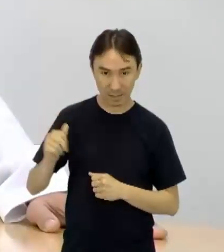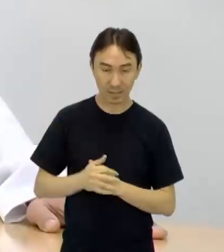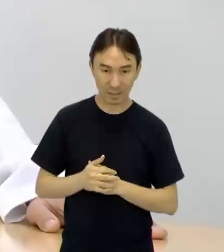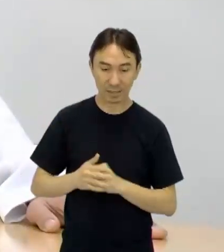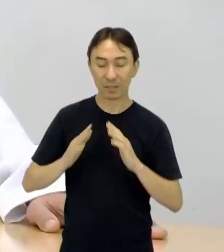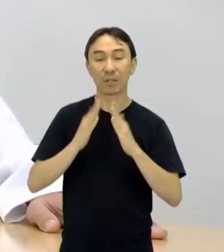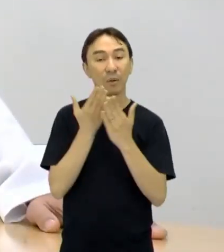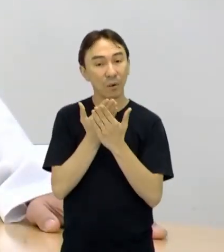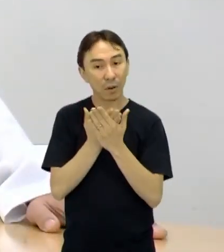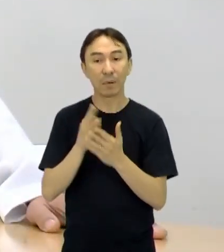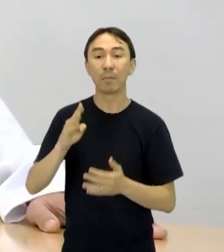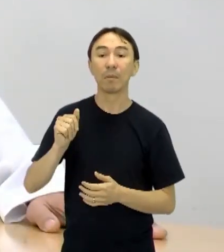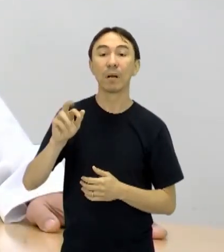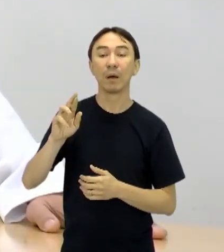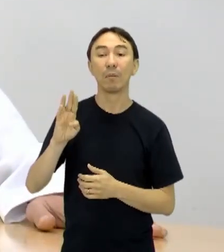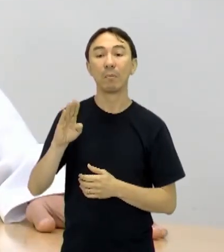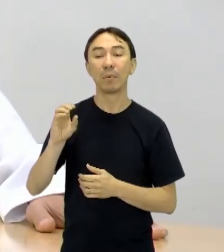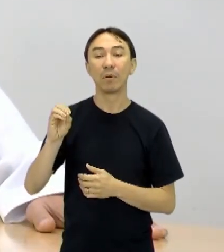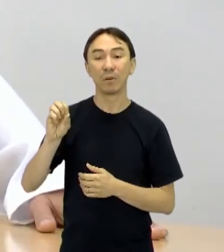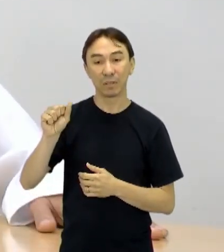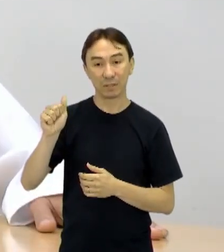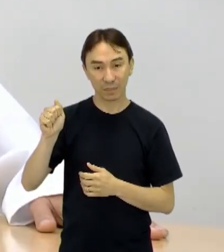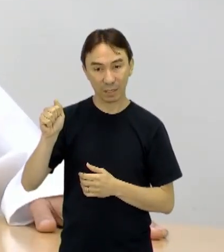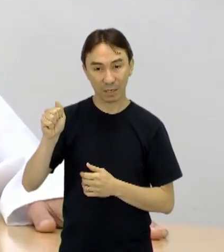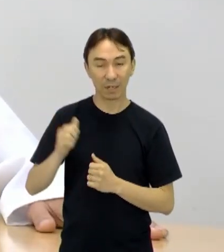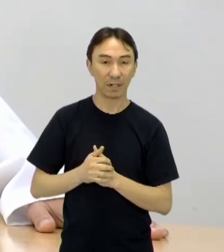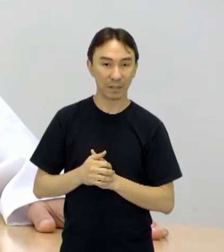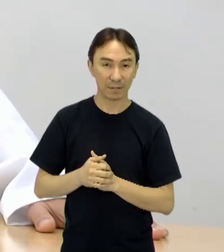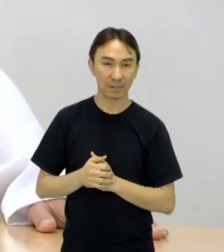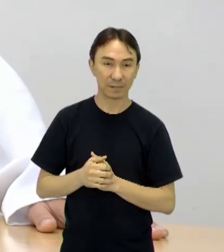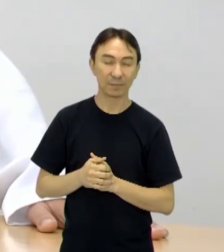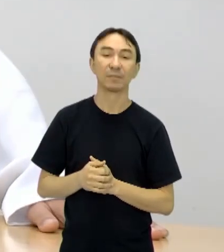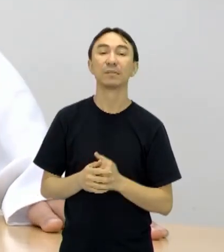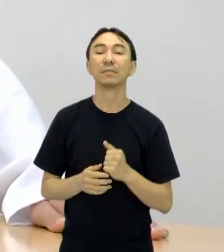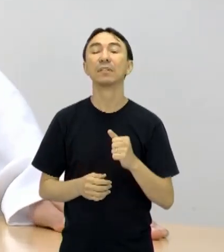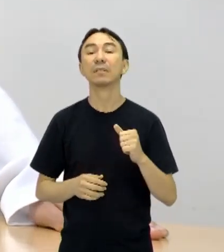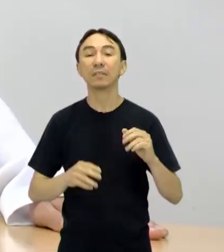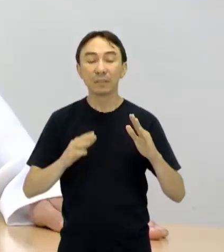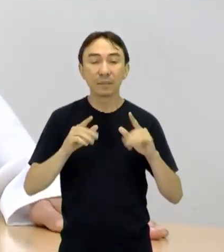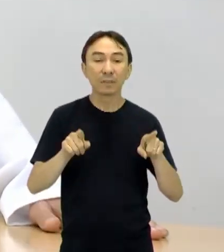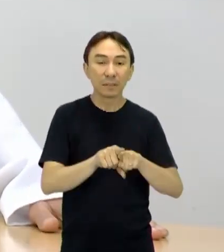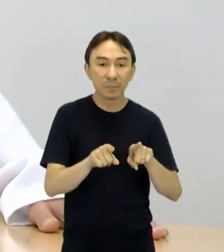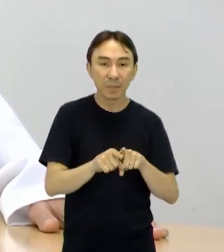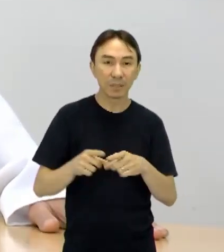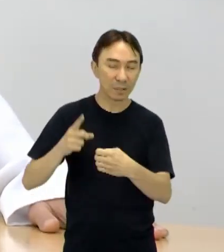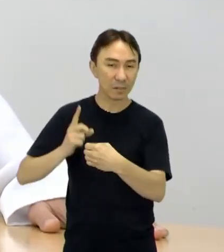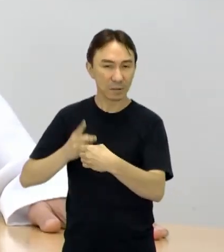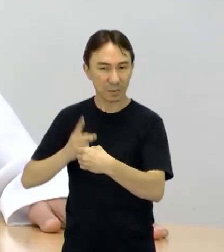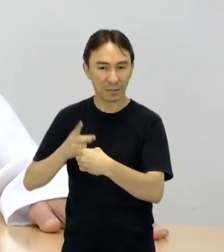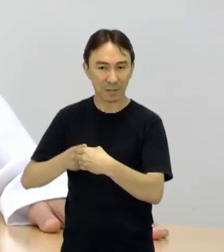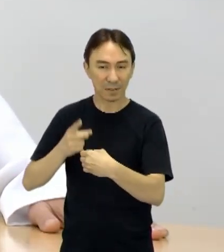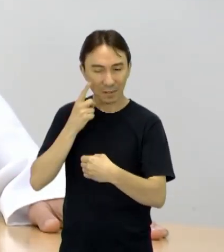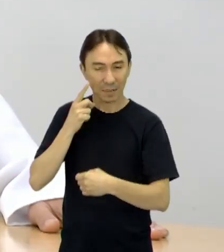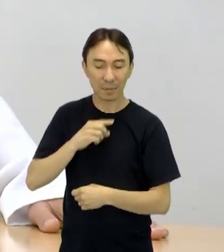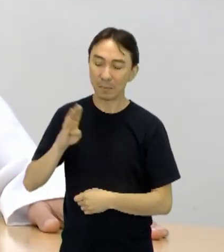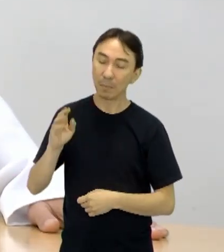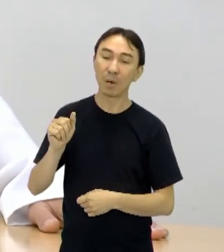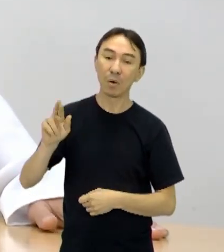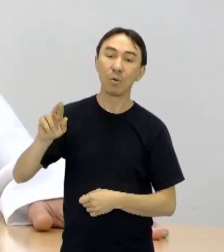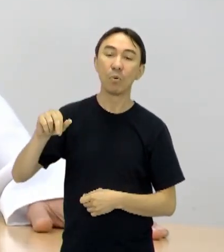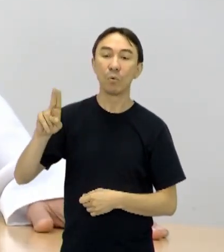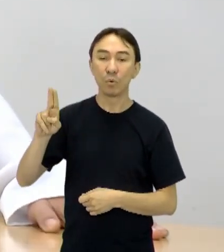Gonçalves Barbosa, vocês têm 20 segundos aí, hein? Bom, também o pessoal lá do Jardim Maringoni de Bauru, professor